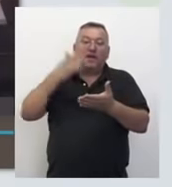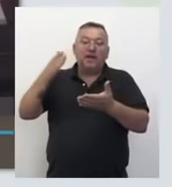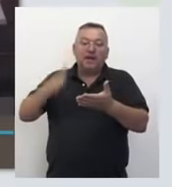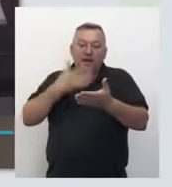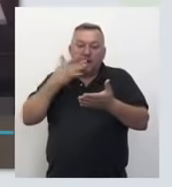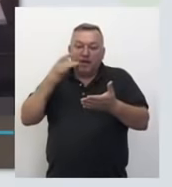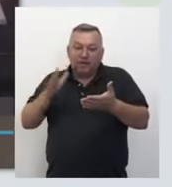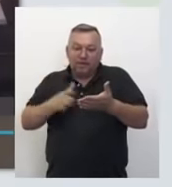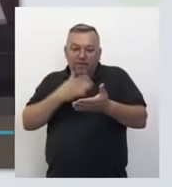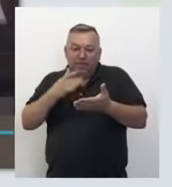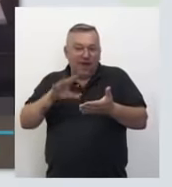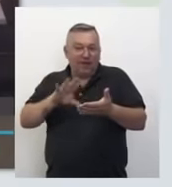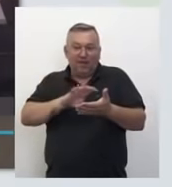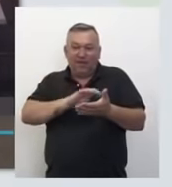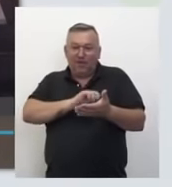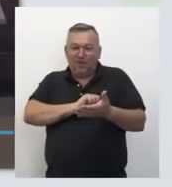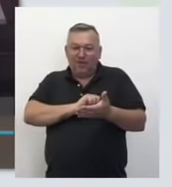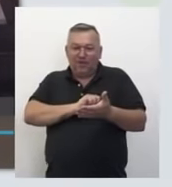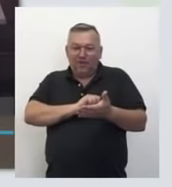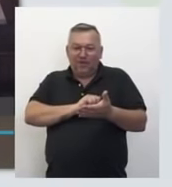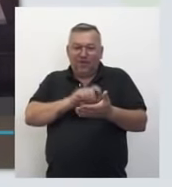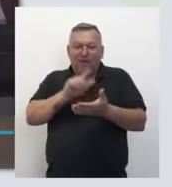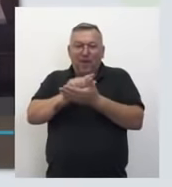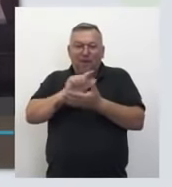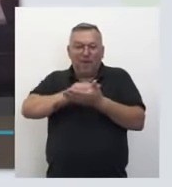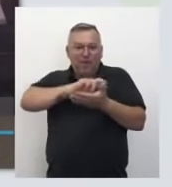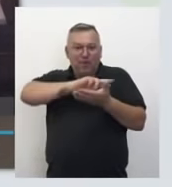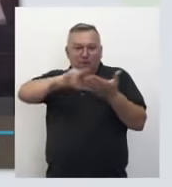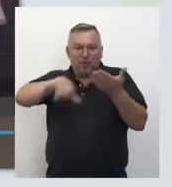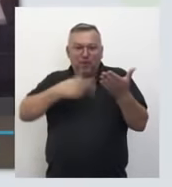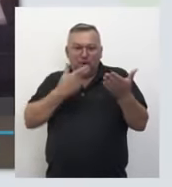para variar, que eu adoro. Papel colorido,